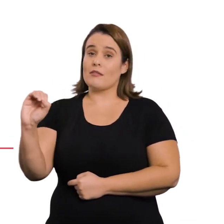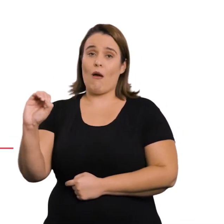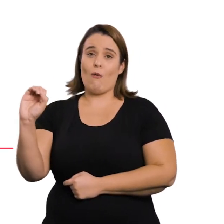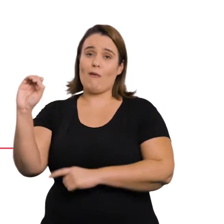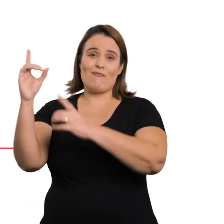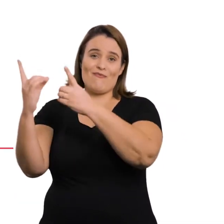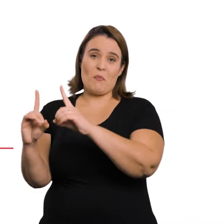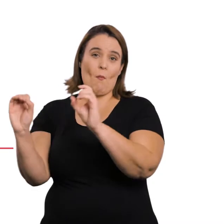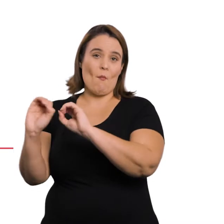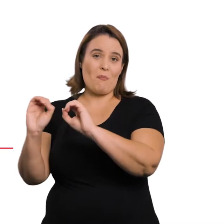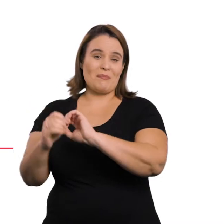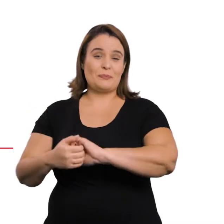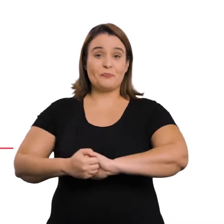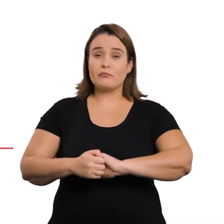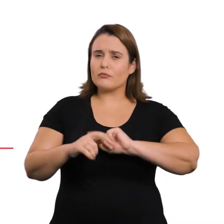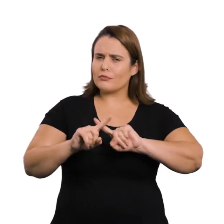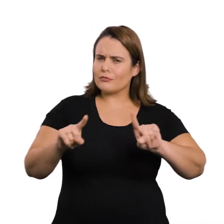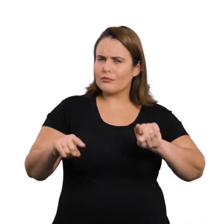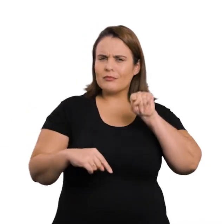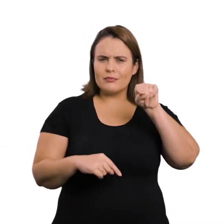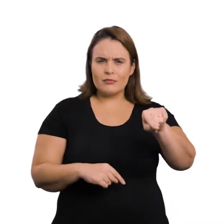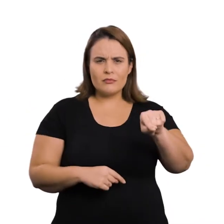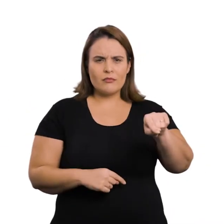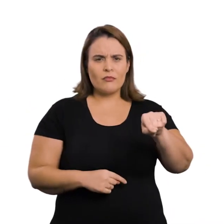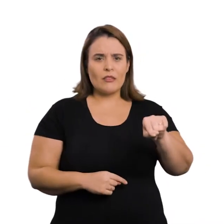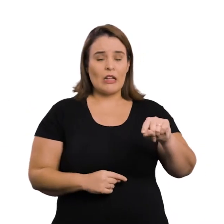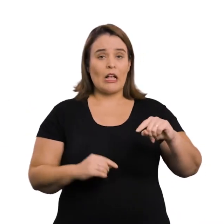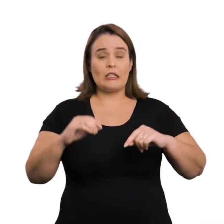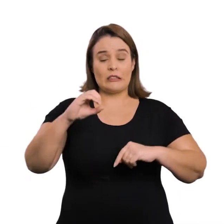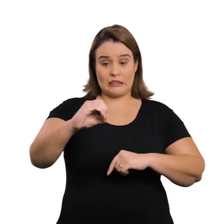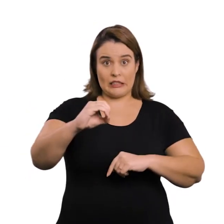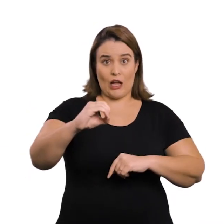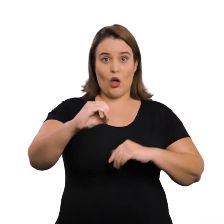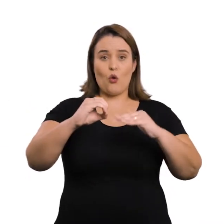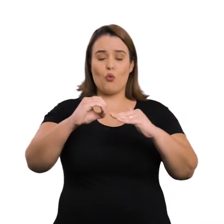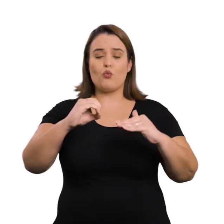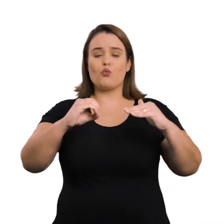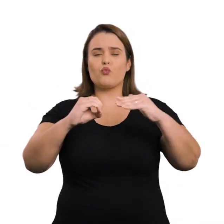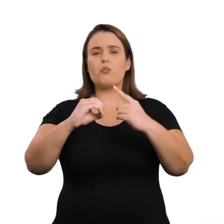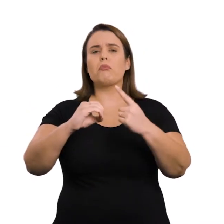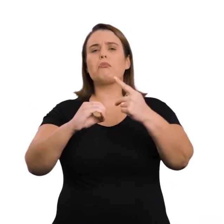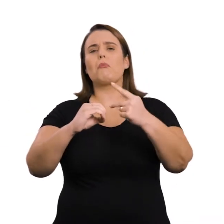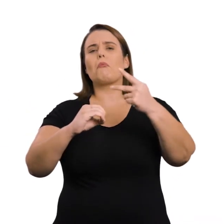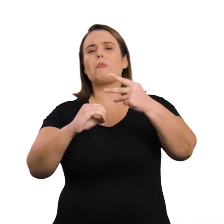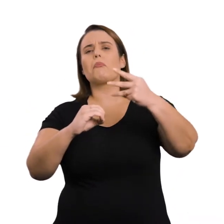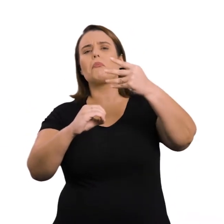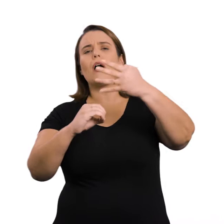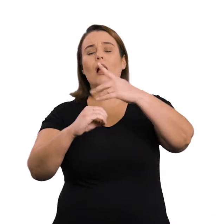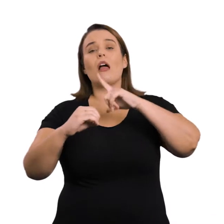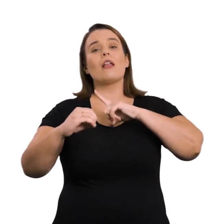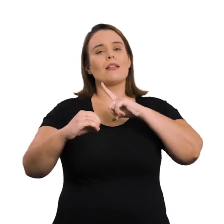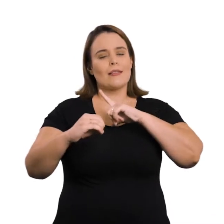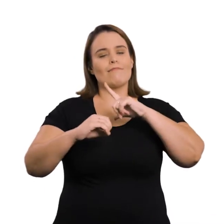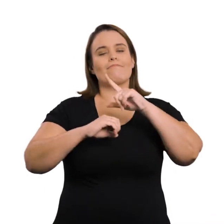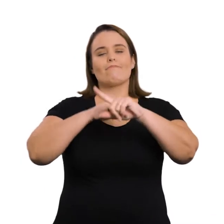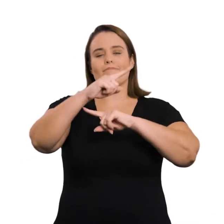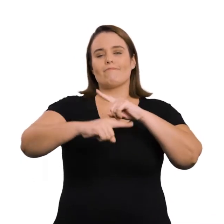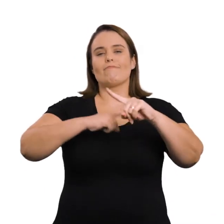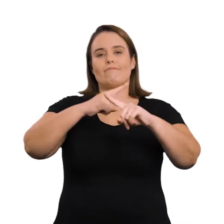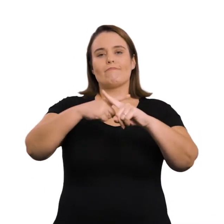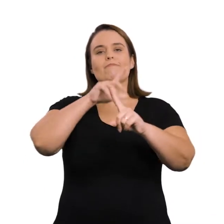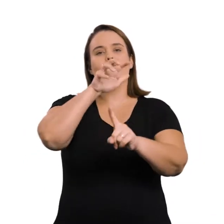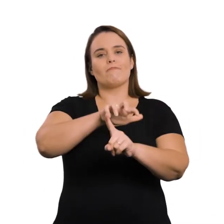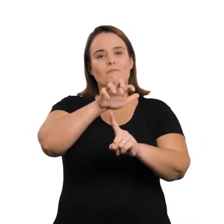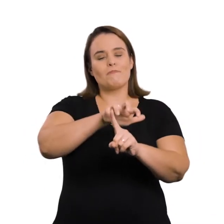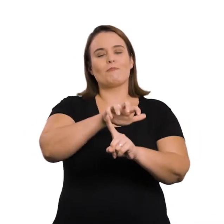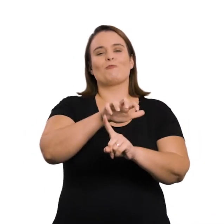zero deficiência. No entanto, se o ambiente tem um peso maior que zero, acrescenta-se proporcionalmente